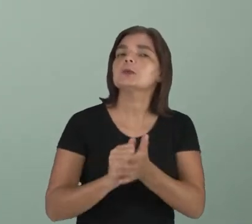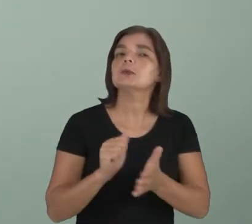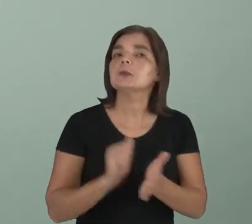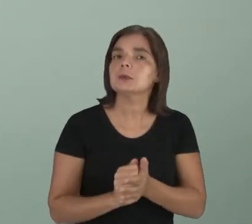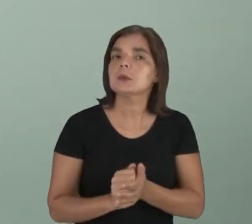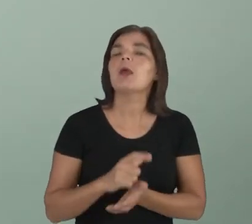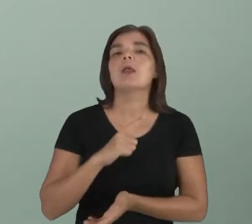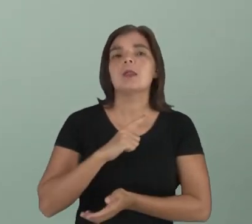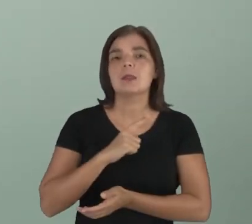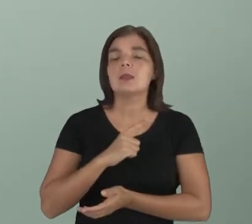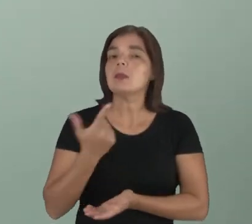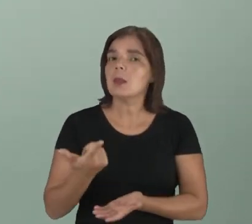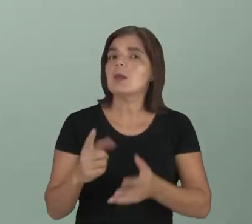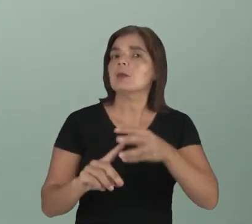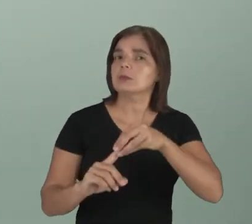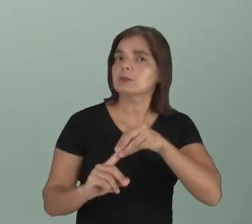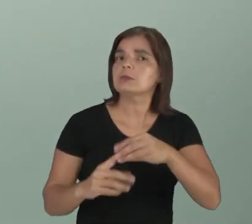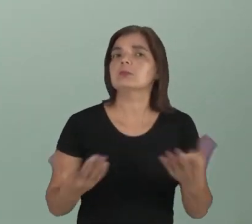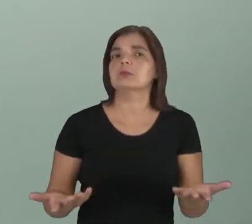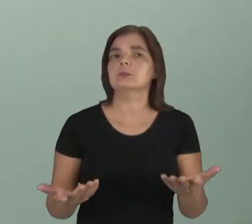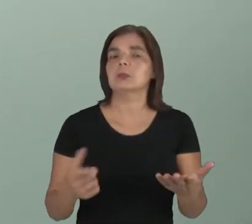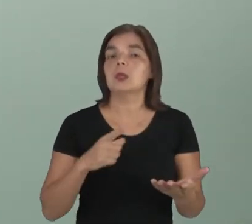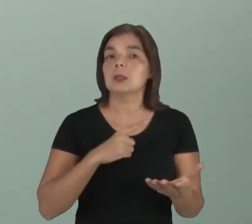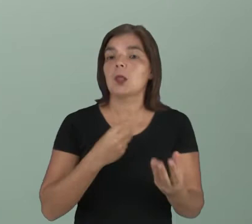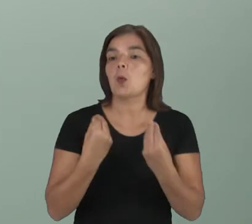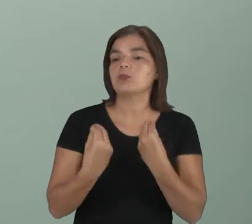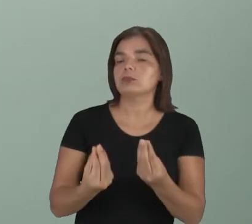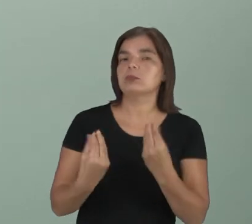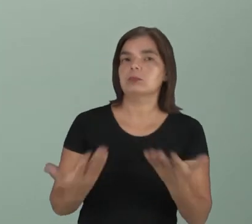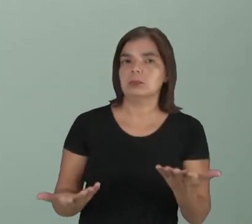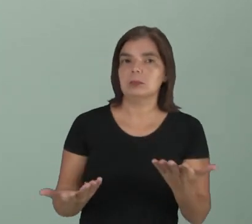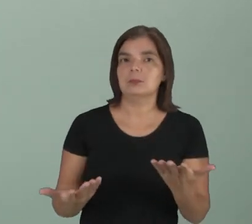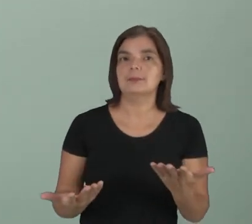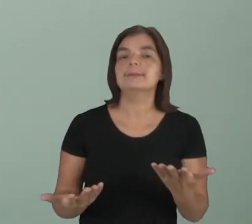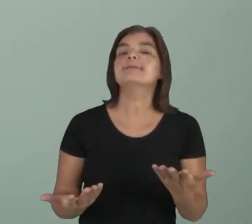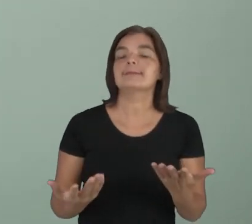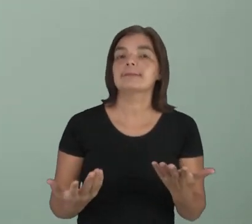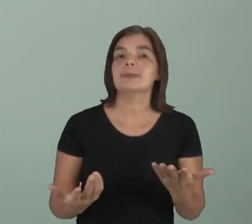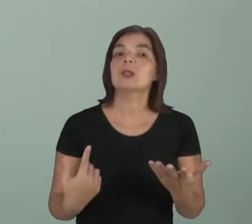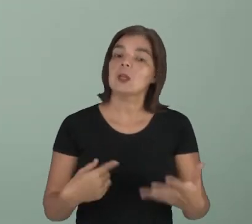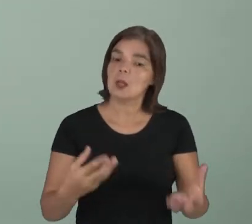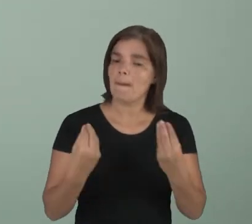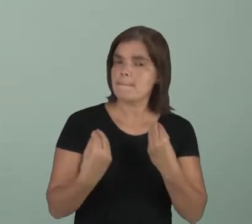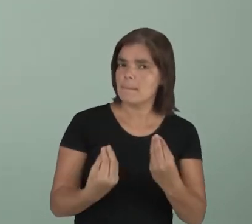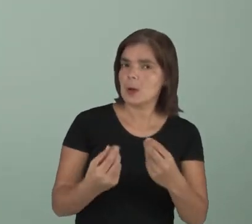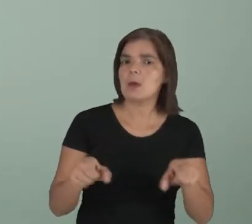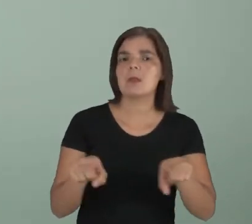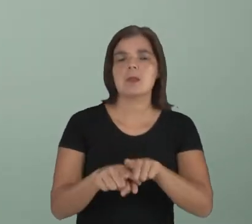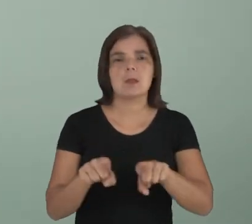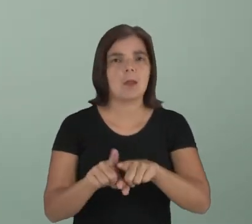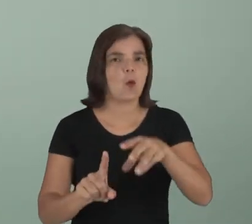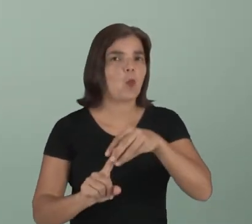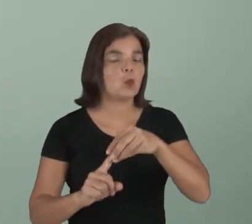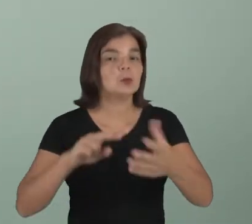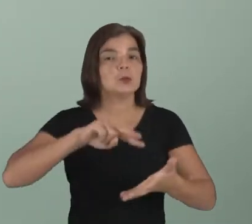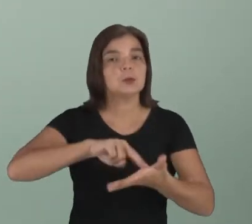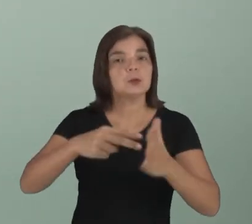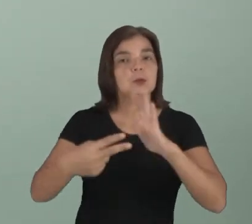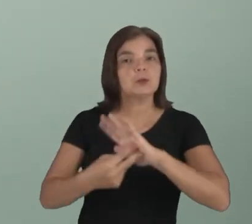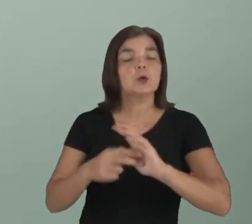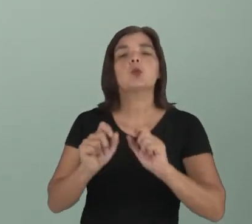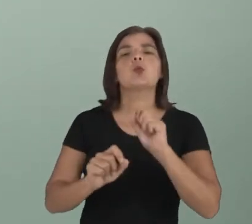escrito? Existe uma finalidade, existe um para quê. E este para quê e esta finalidade diz respeito à sua